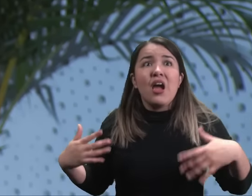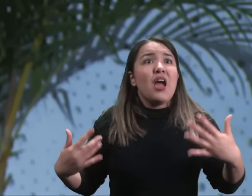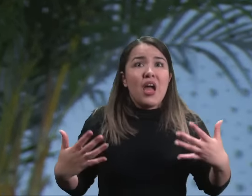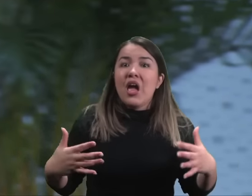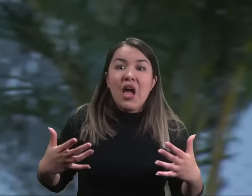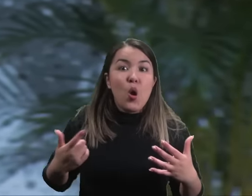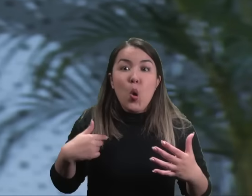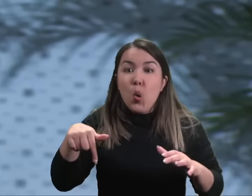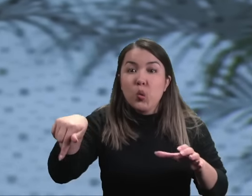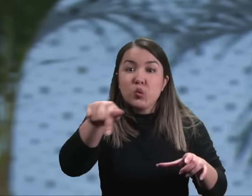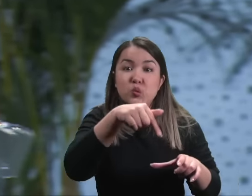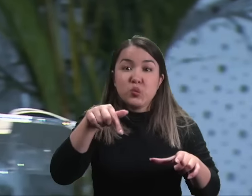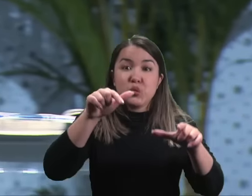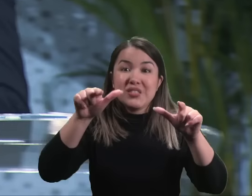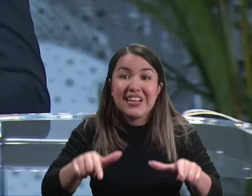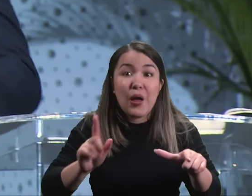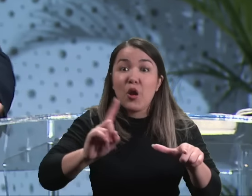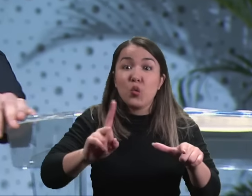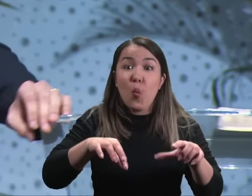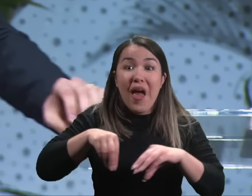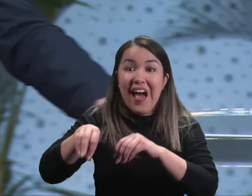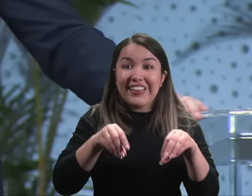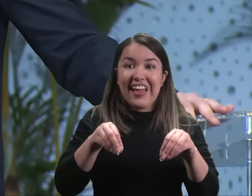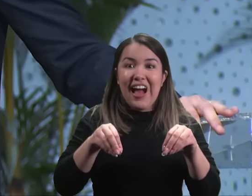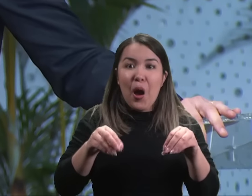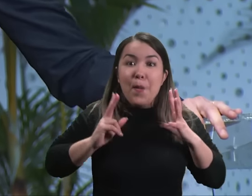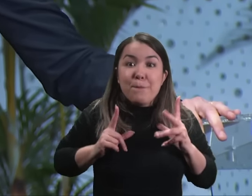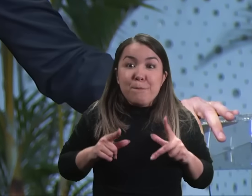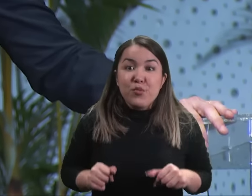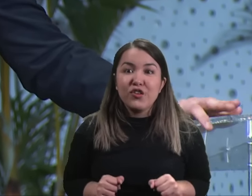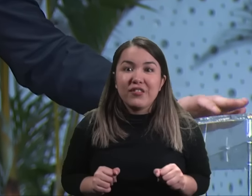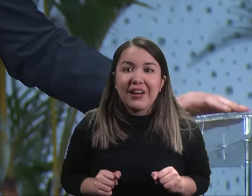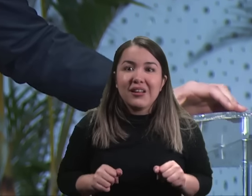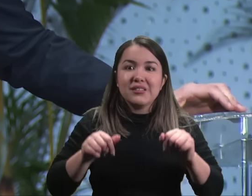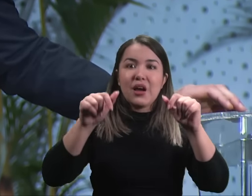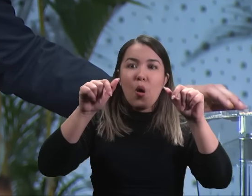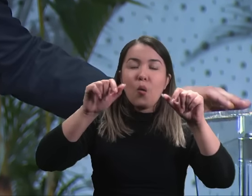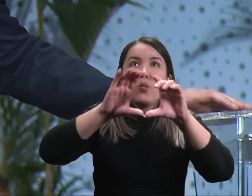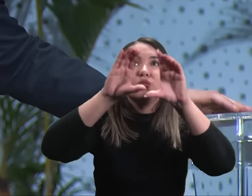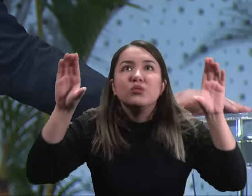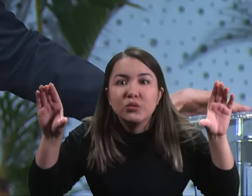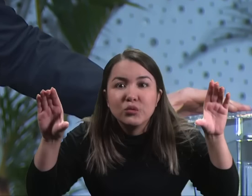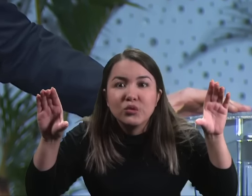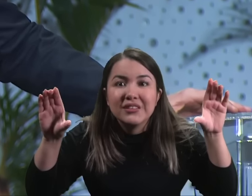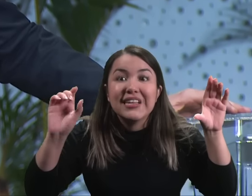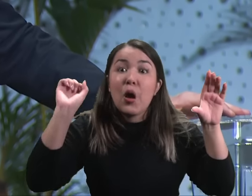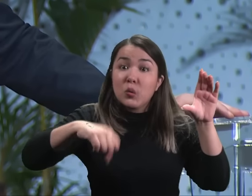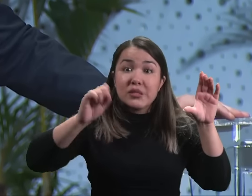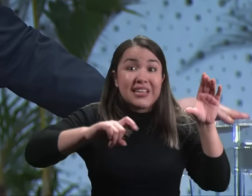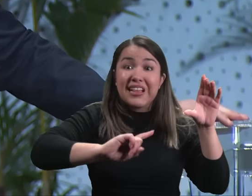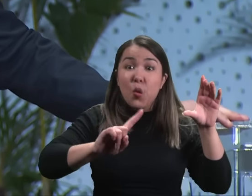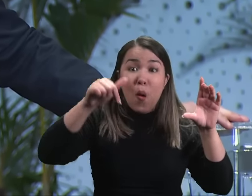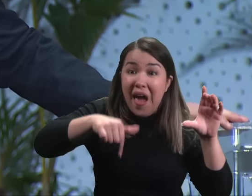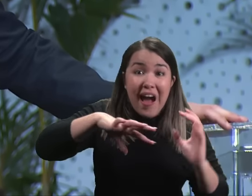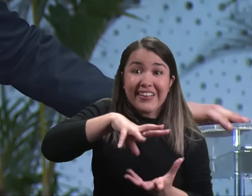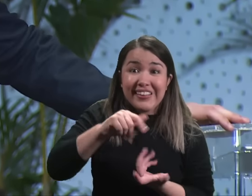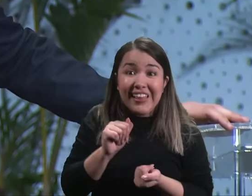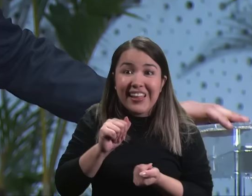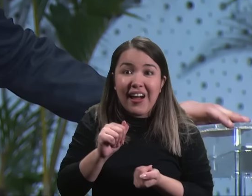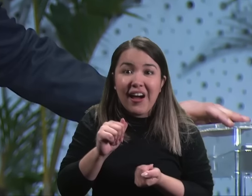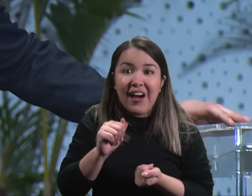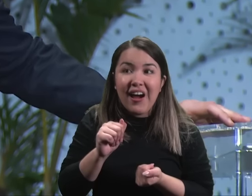era a Terra quando diz que a purificação do Santuário seria a purificação da terra por ocasião da volta de Jesus que era o que eles criam